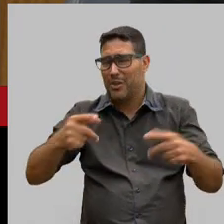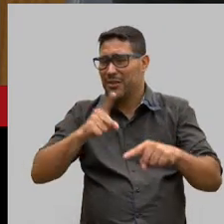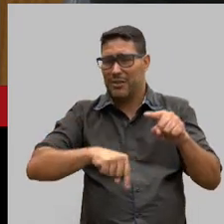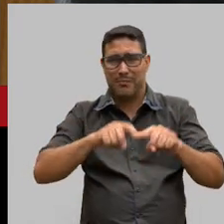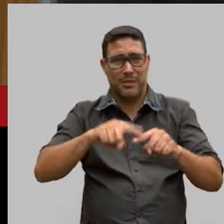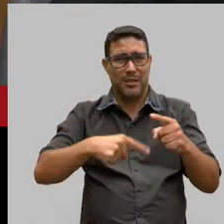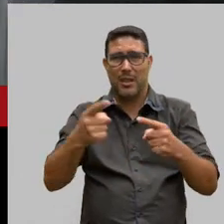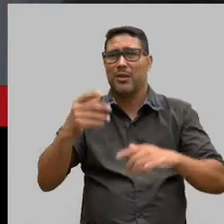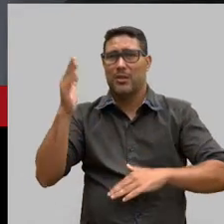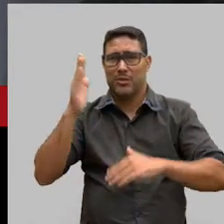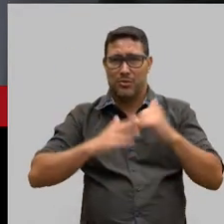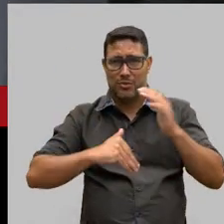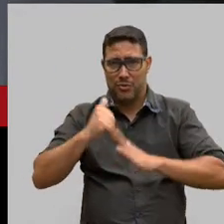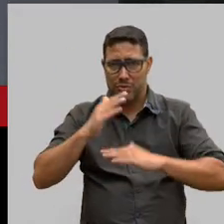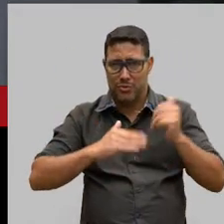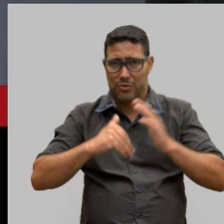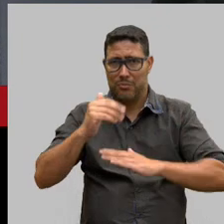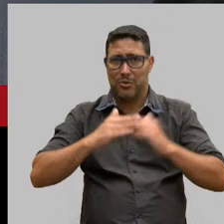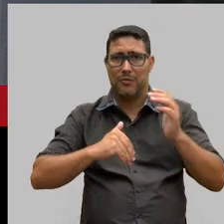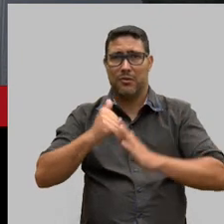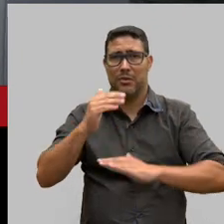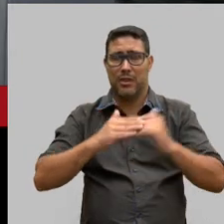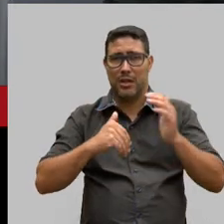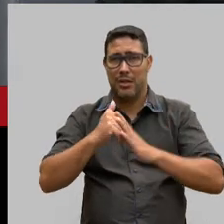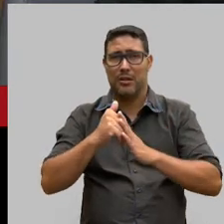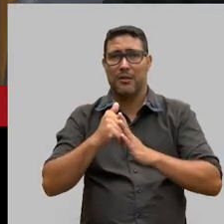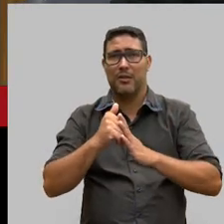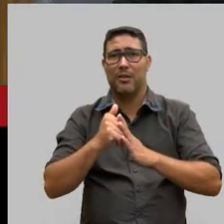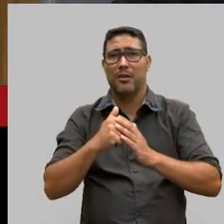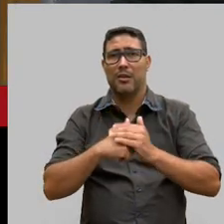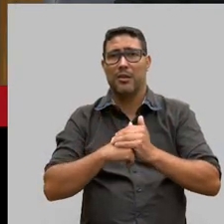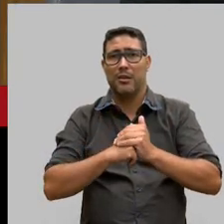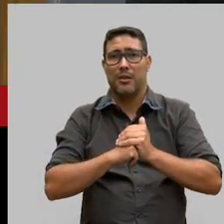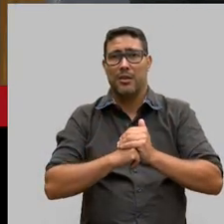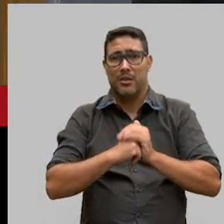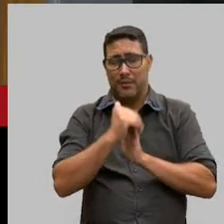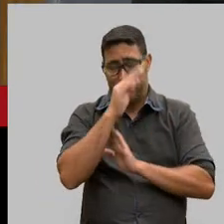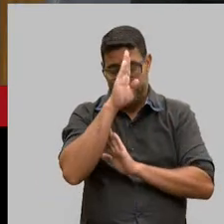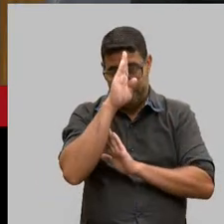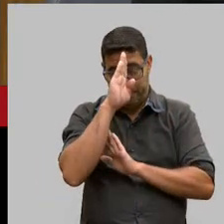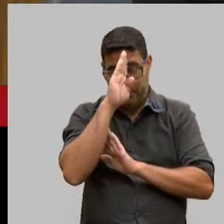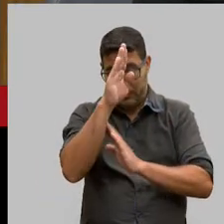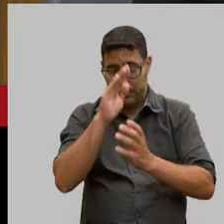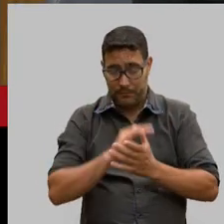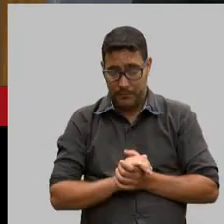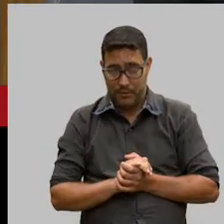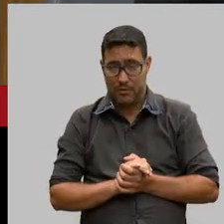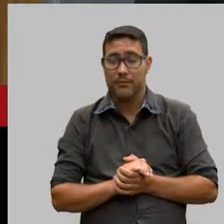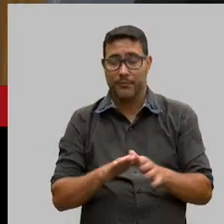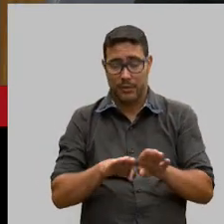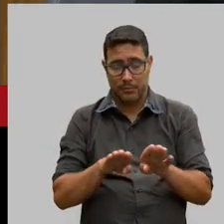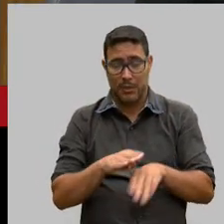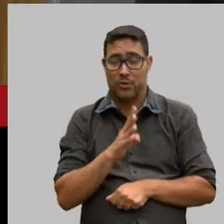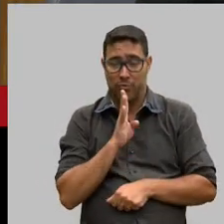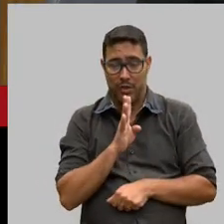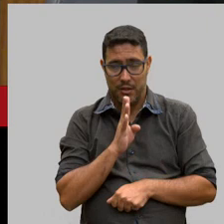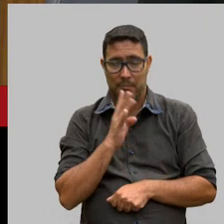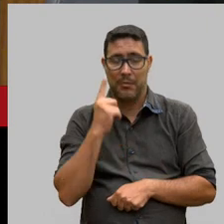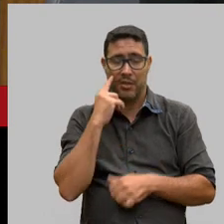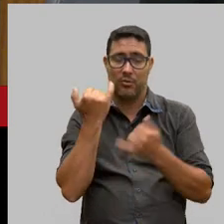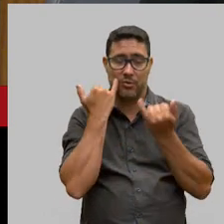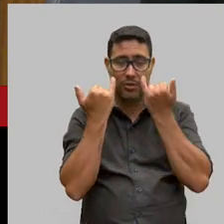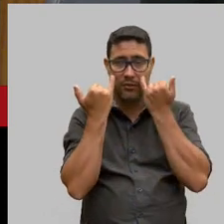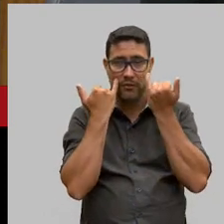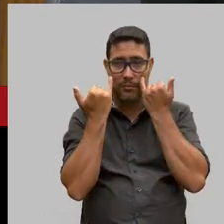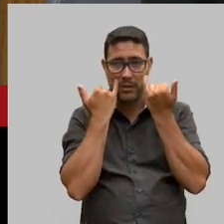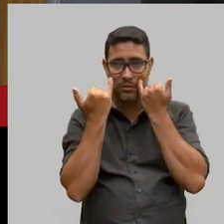profissionais como foi foi colocado aqui e principalmente de conhecimento de informação porque é